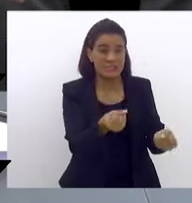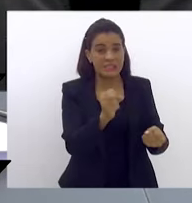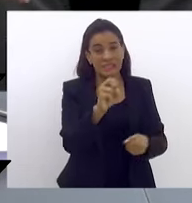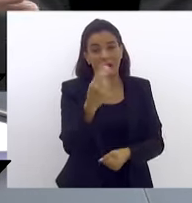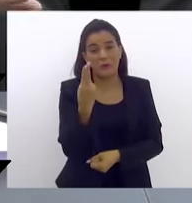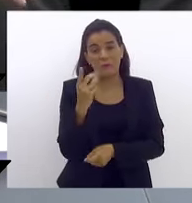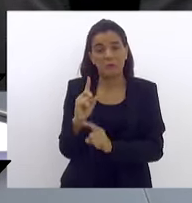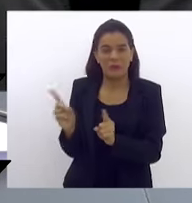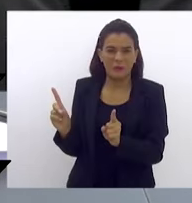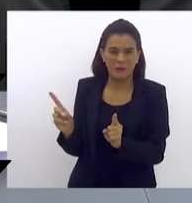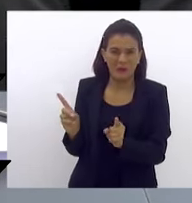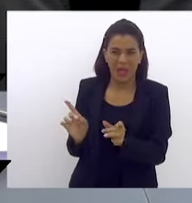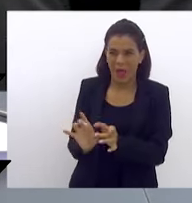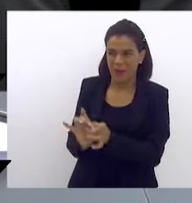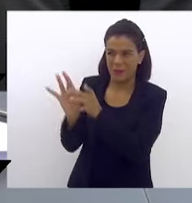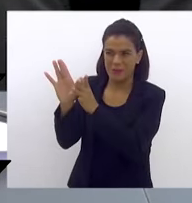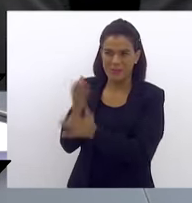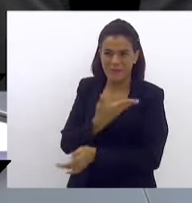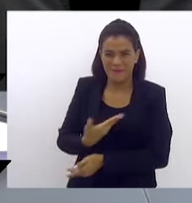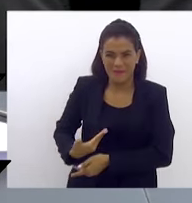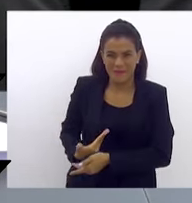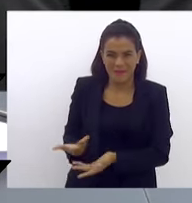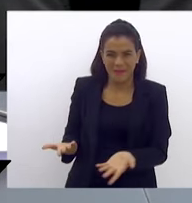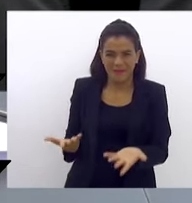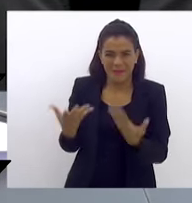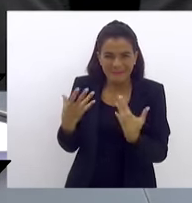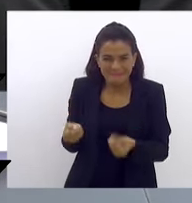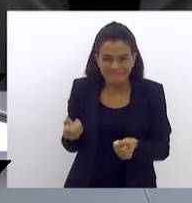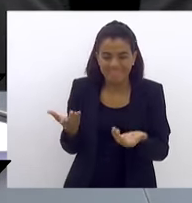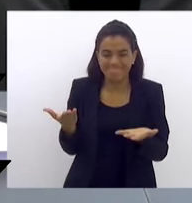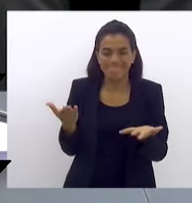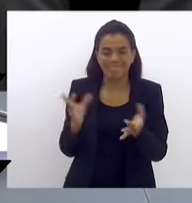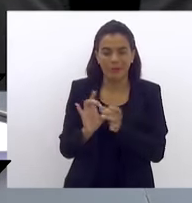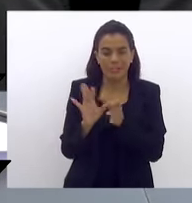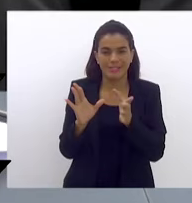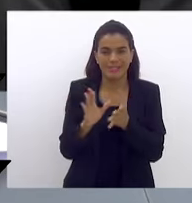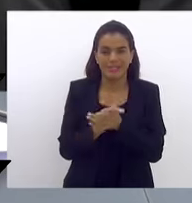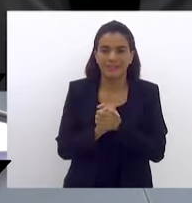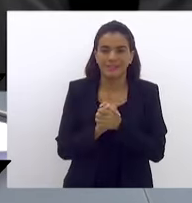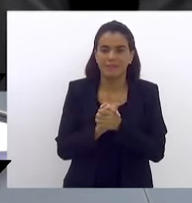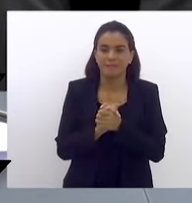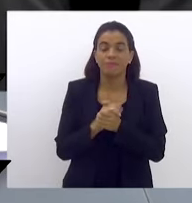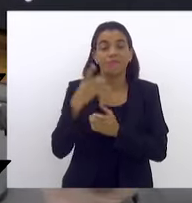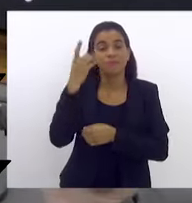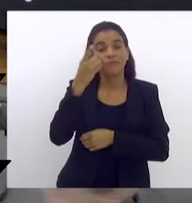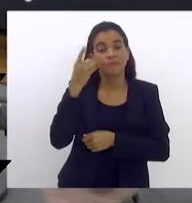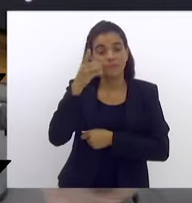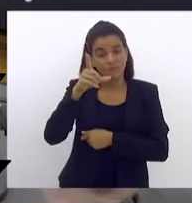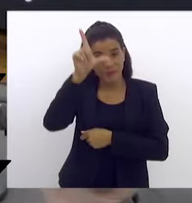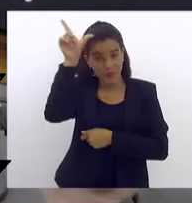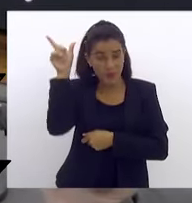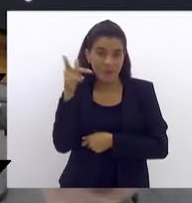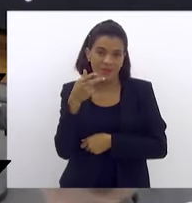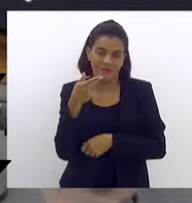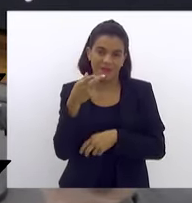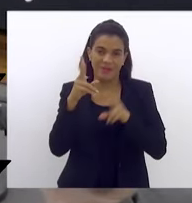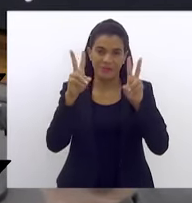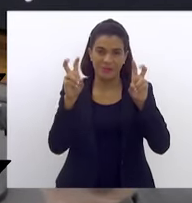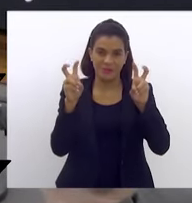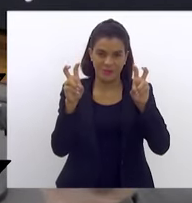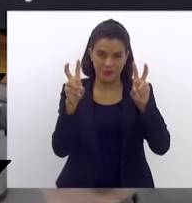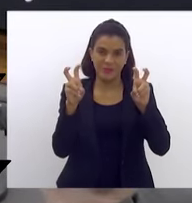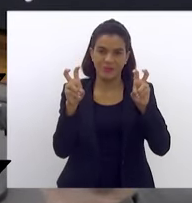política P senhor presidente já que o deputado cino já que o deputado Luis Paulo entrou na Ceara